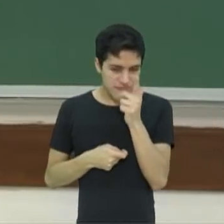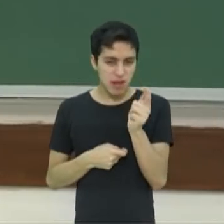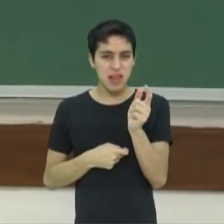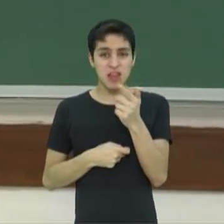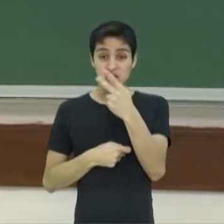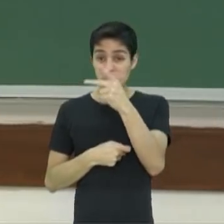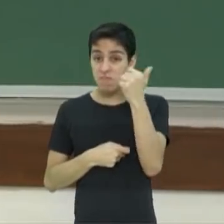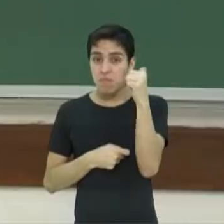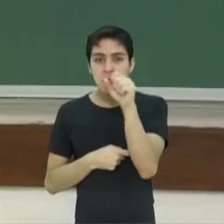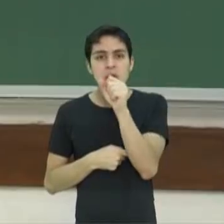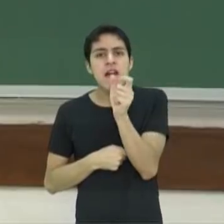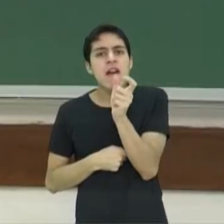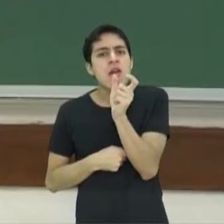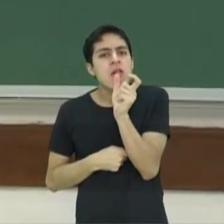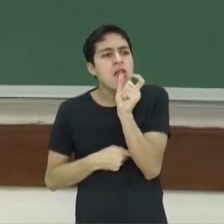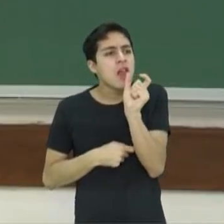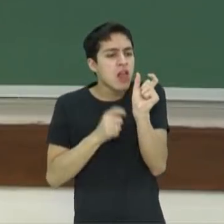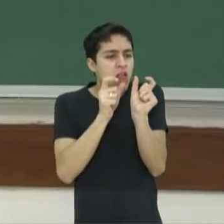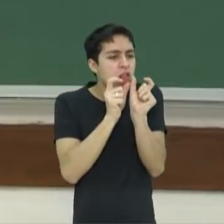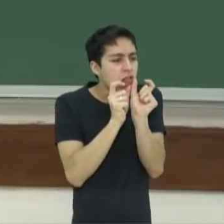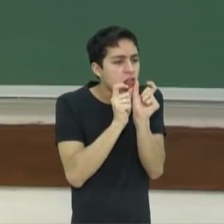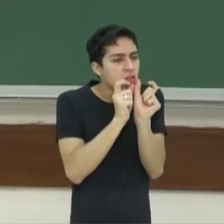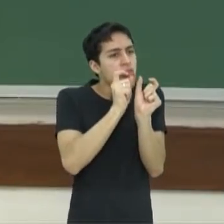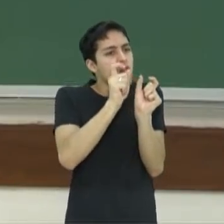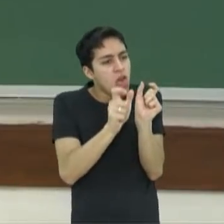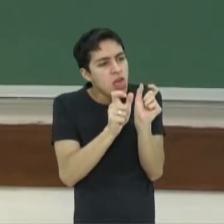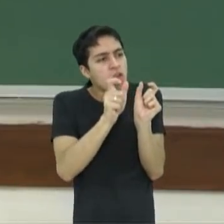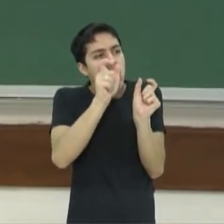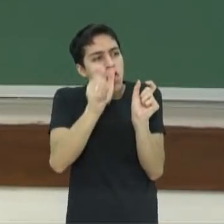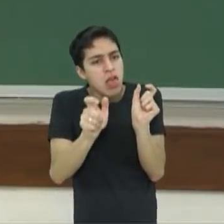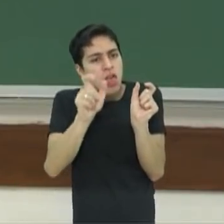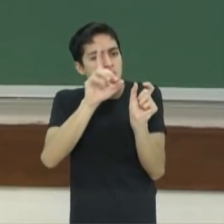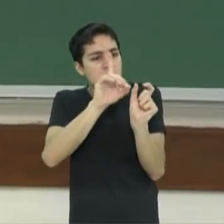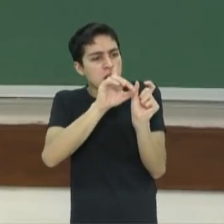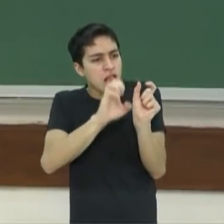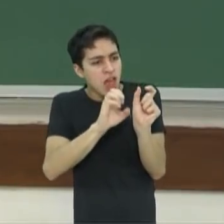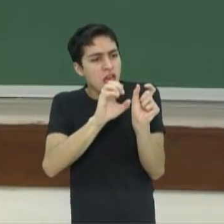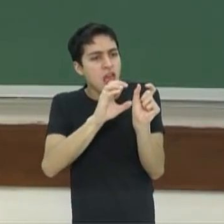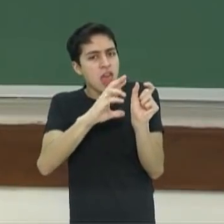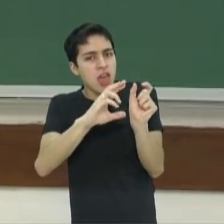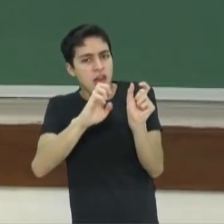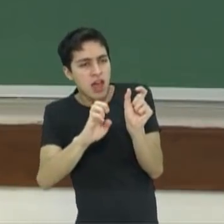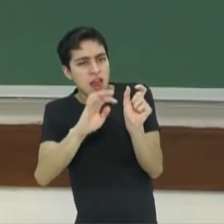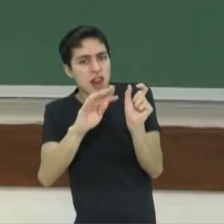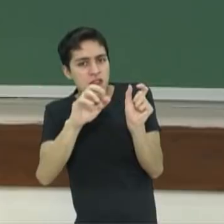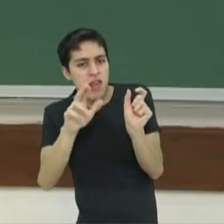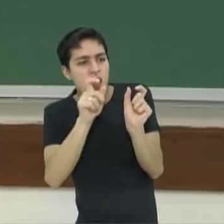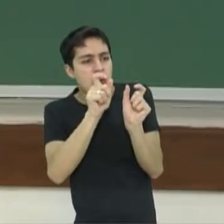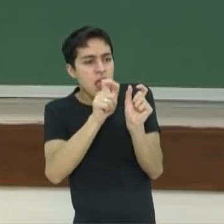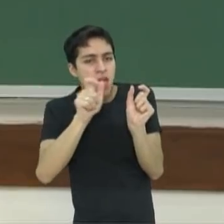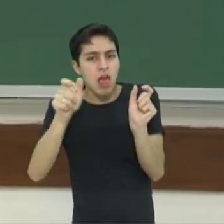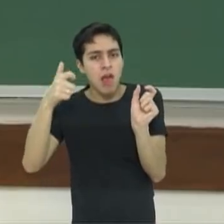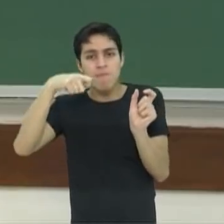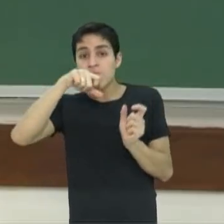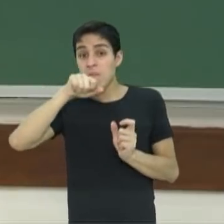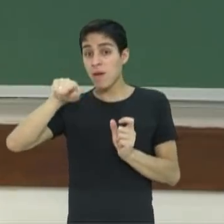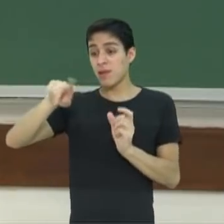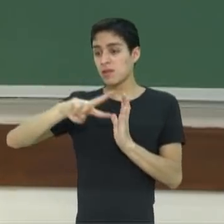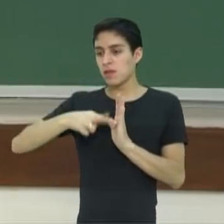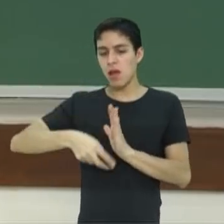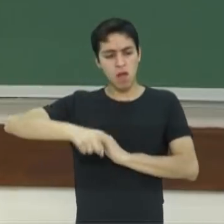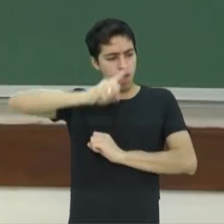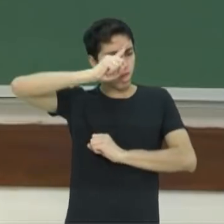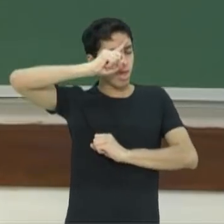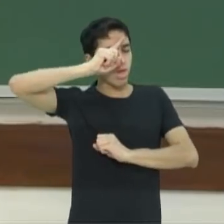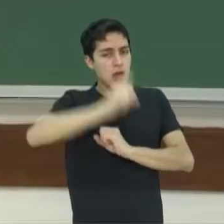pronúncia que a mãe fez pausadamente, significa o quê? Que ela está fazendo uma regra na casa, uma lei na casa, que